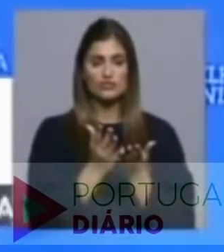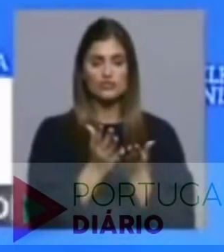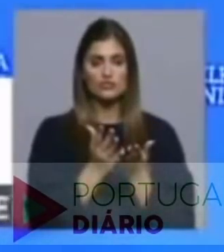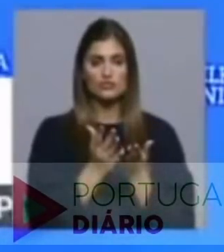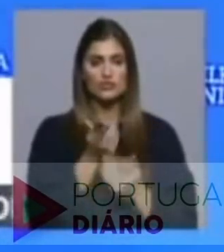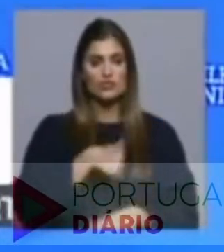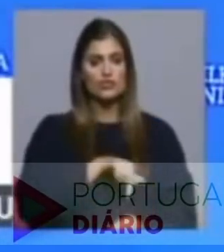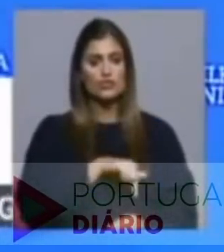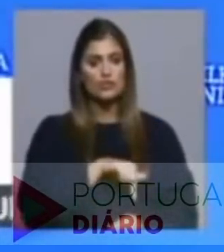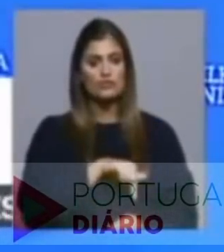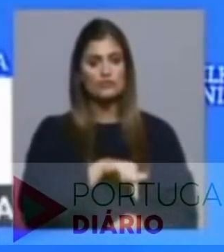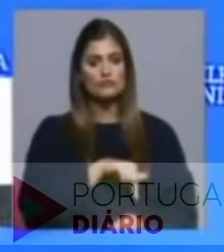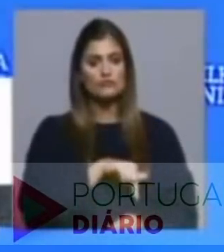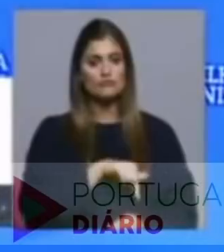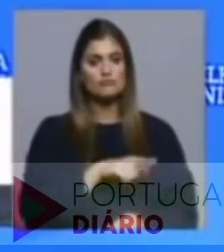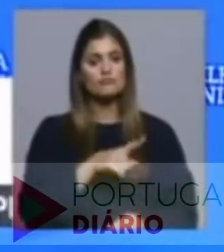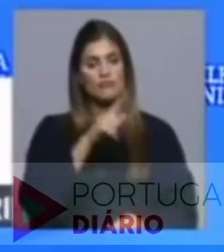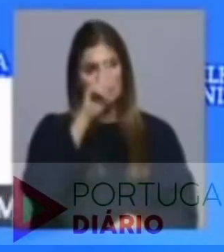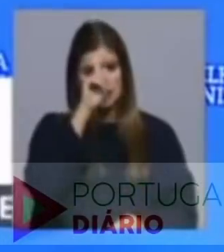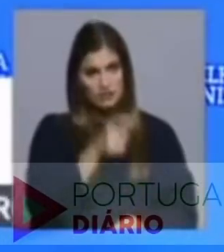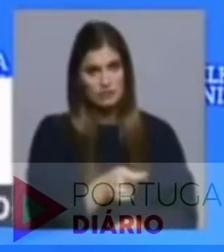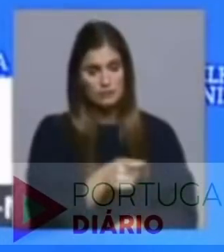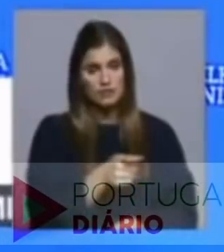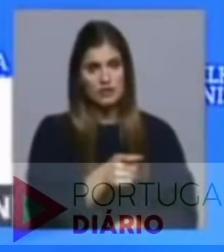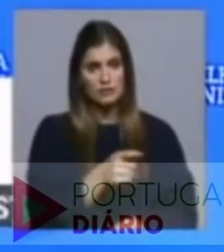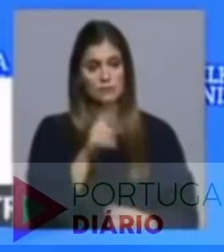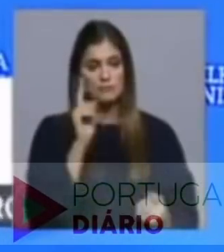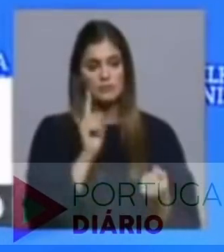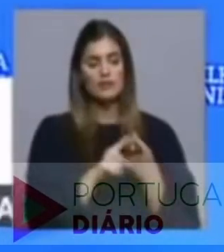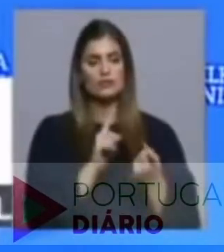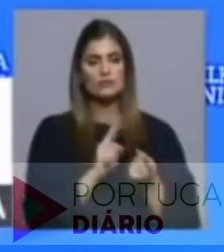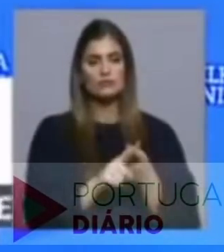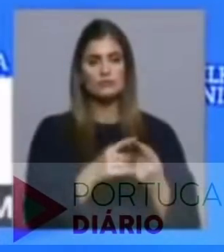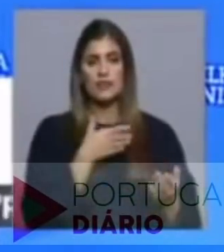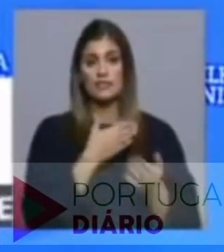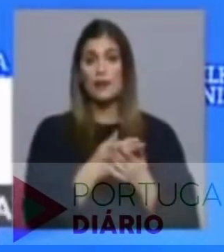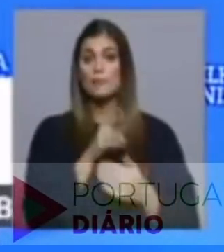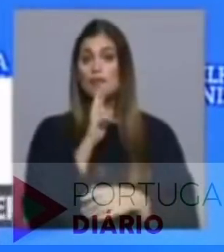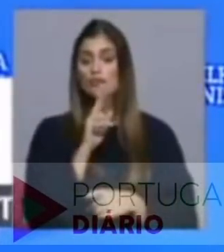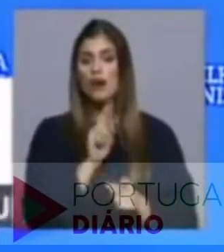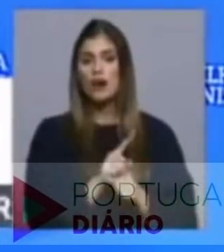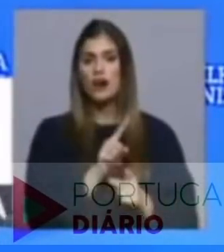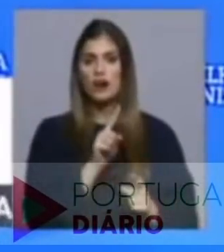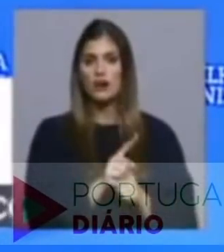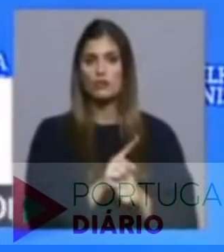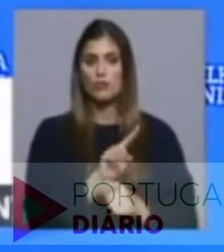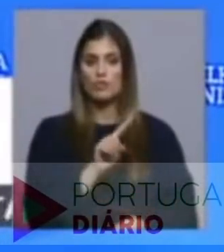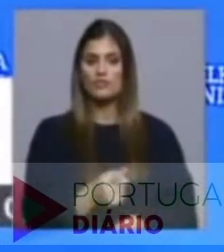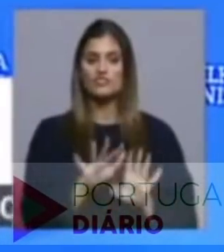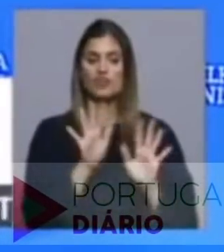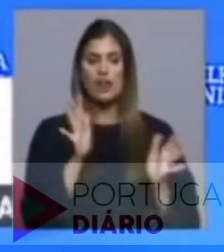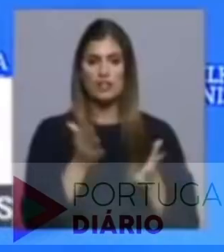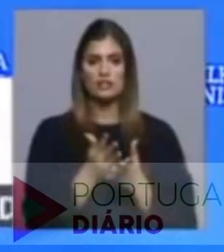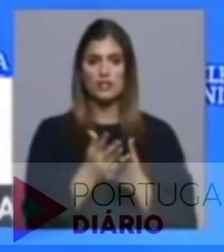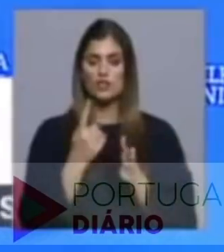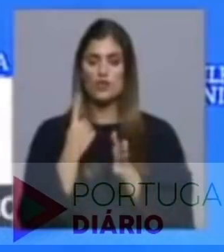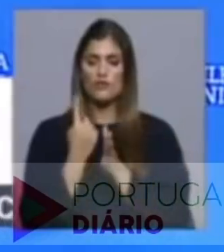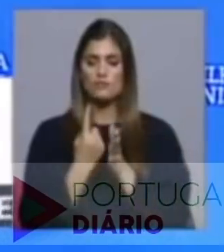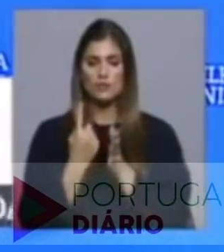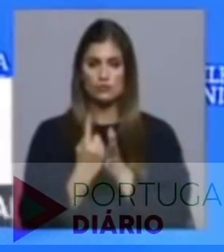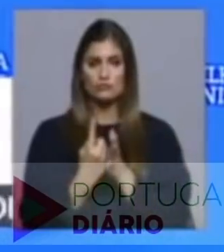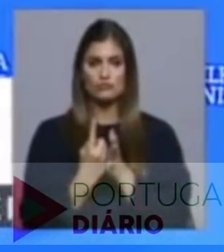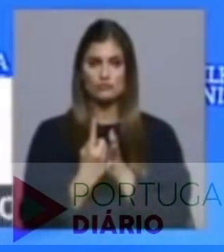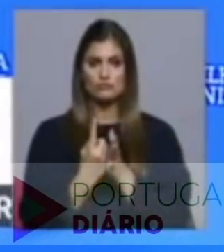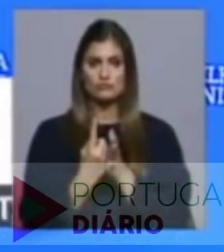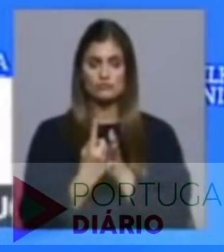de aplicar. Em primeiro lugar, até à Páscoa manter o dever geral de confinamento